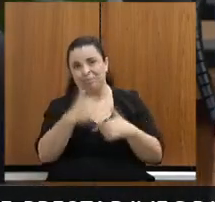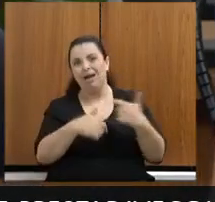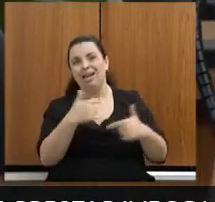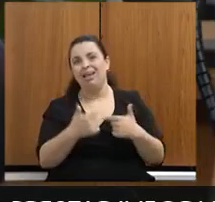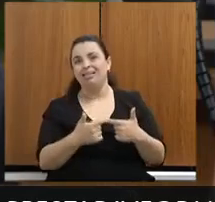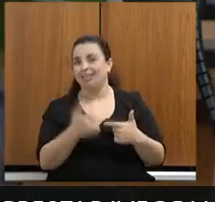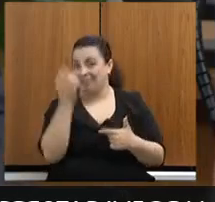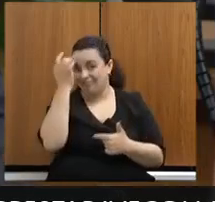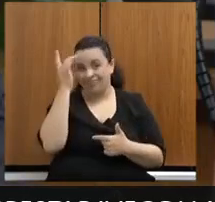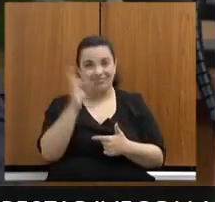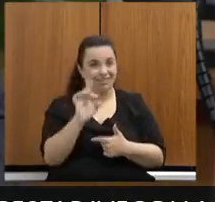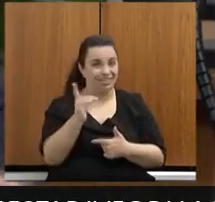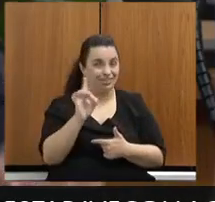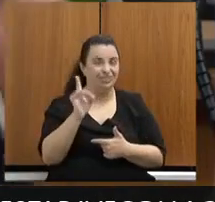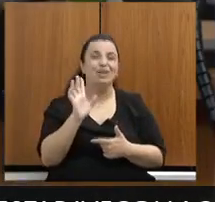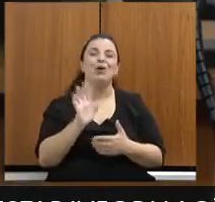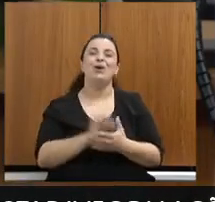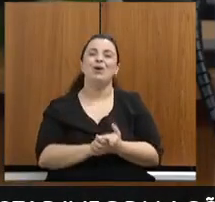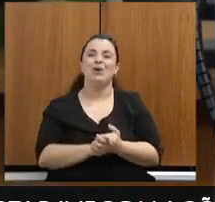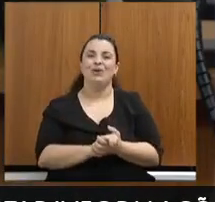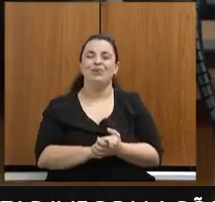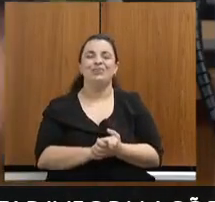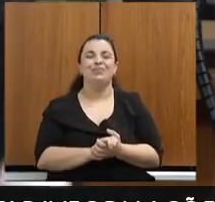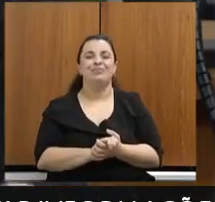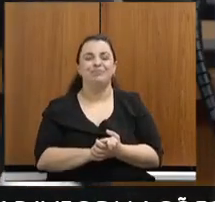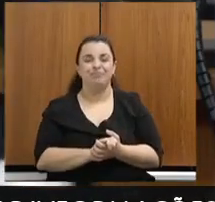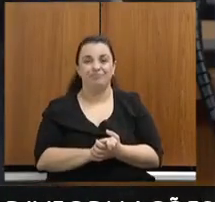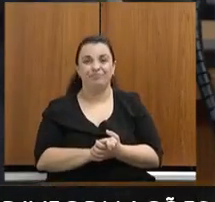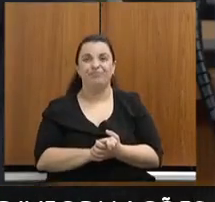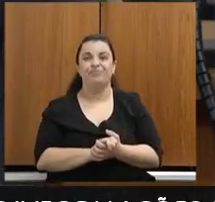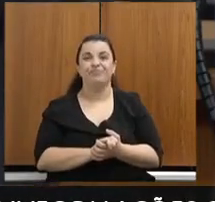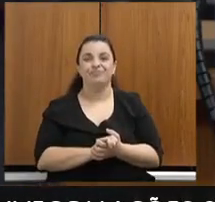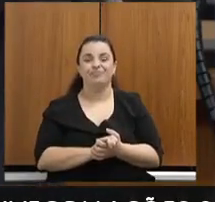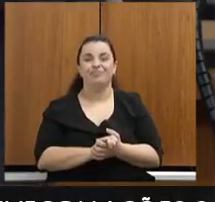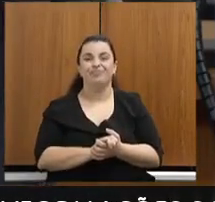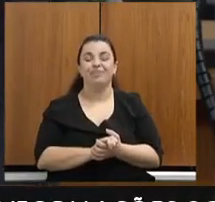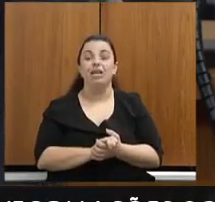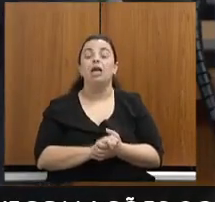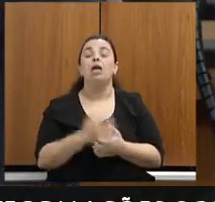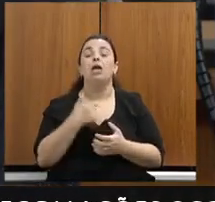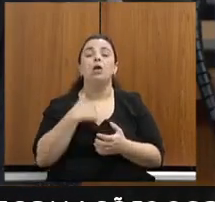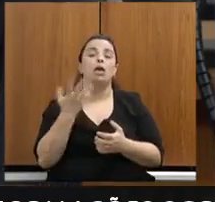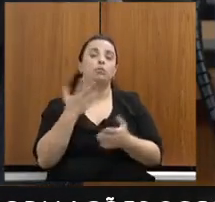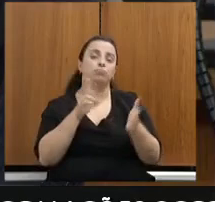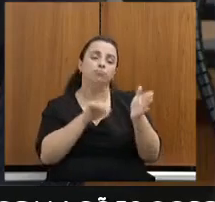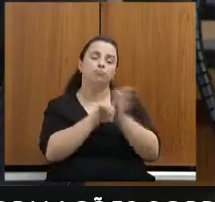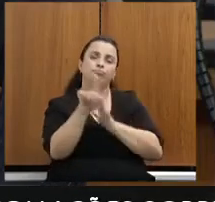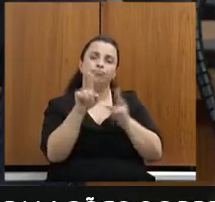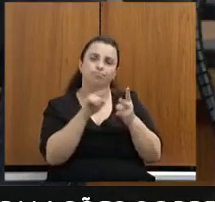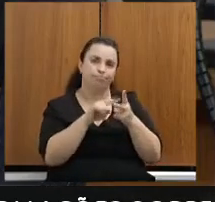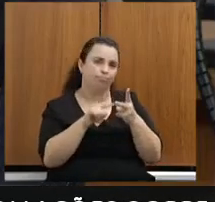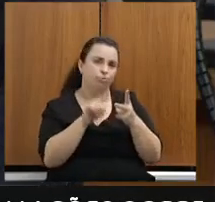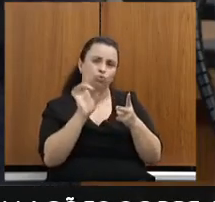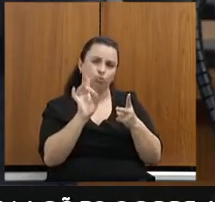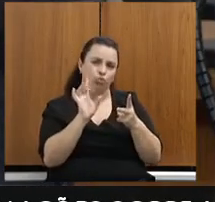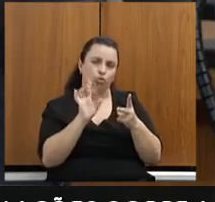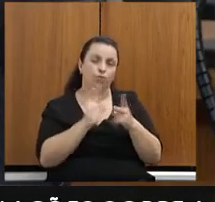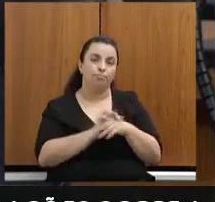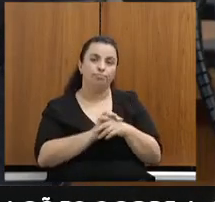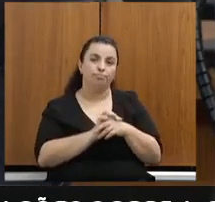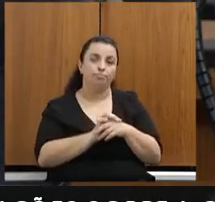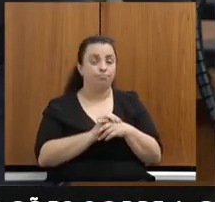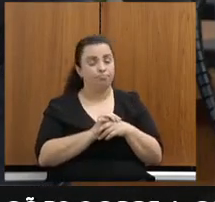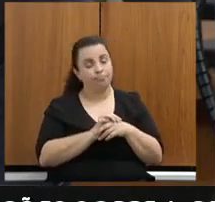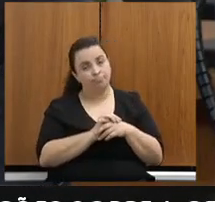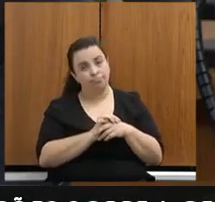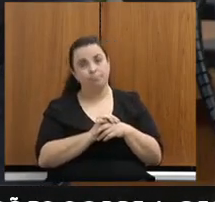não é fácil não né Eu queria fazer duas perguntas só que me interessam